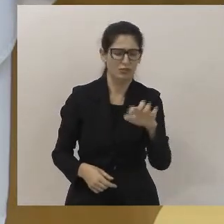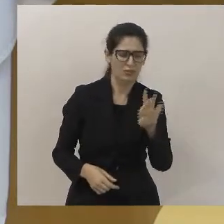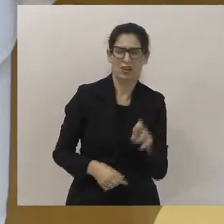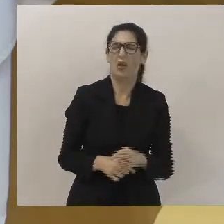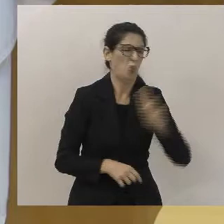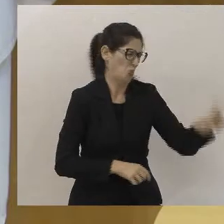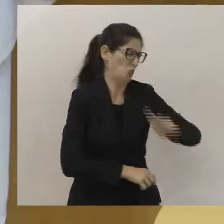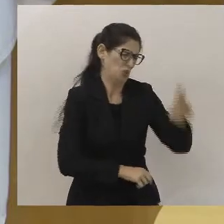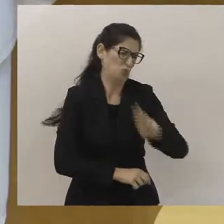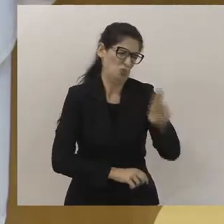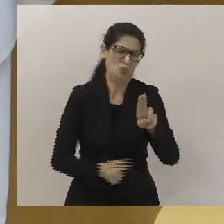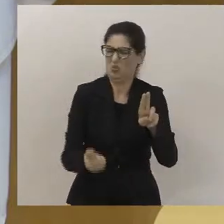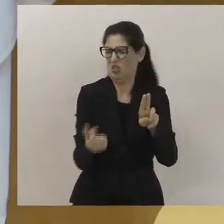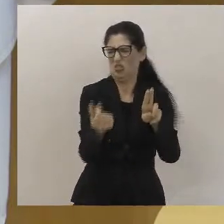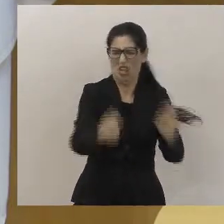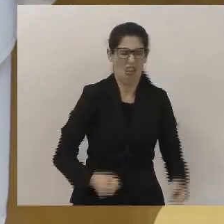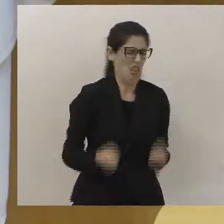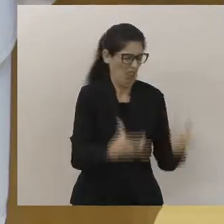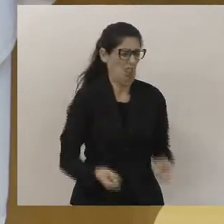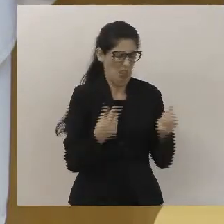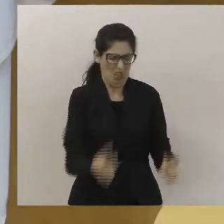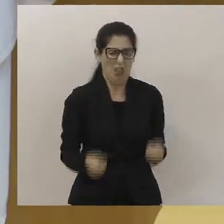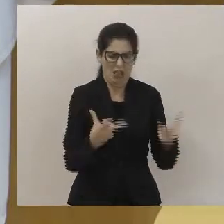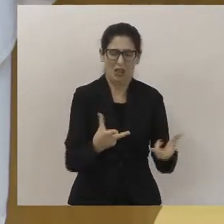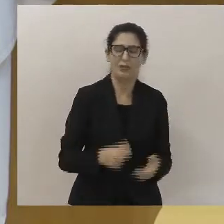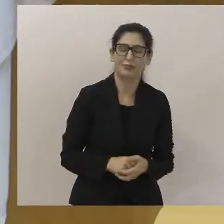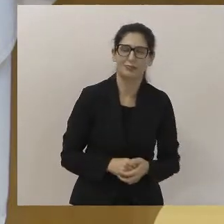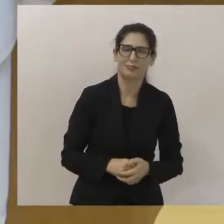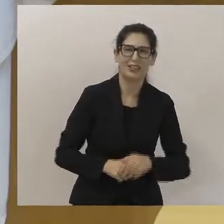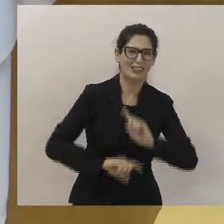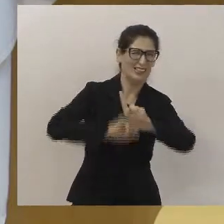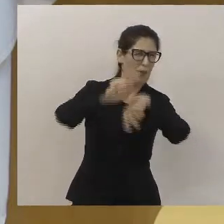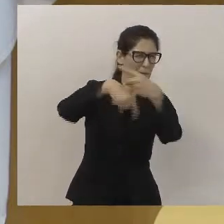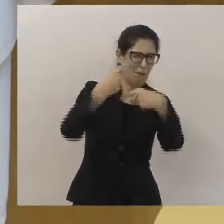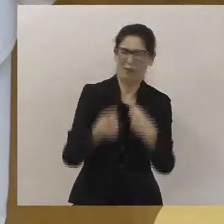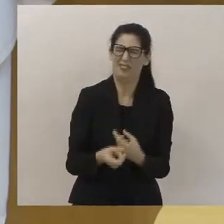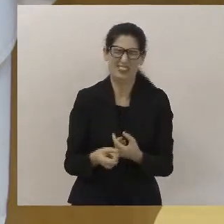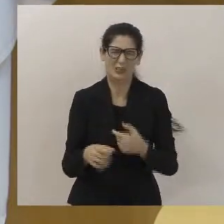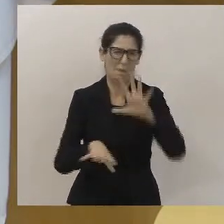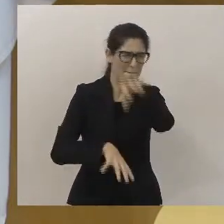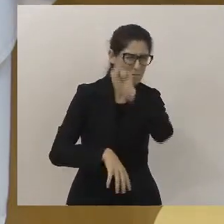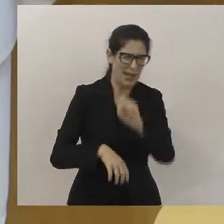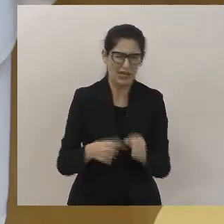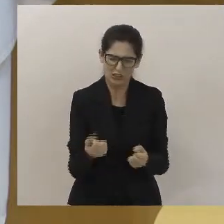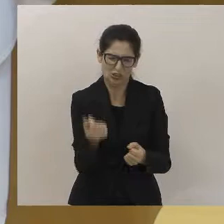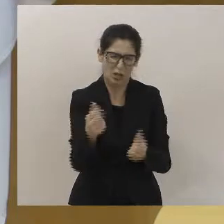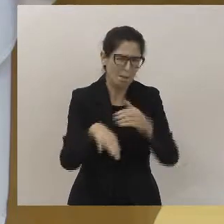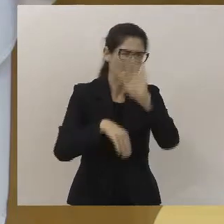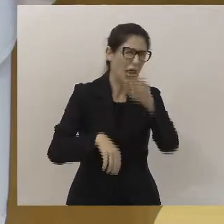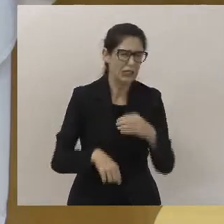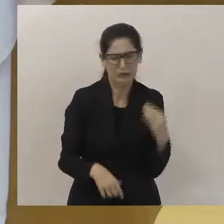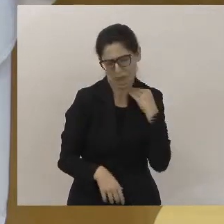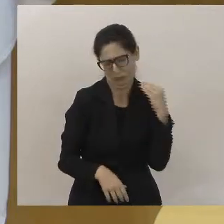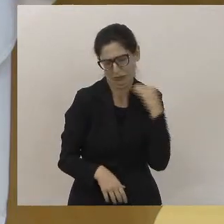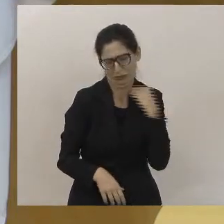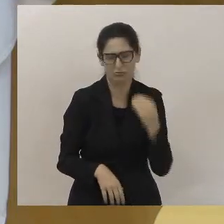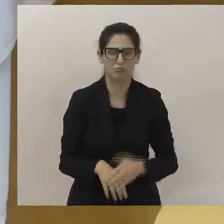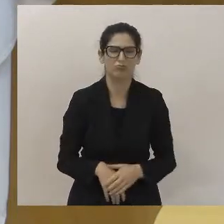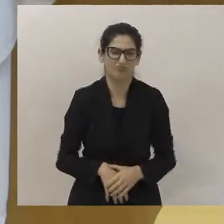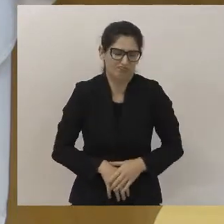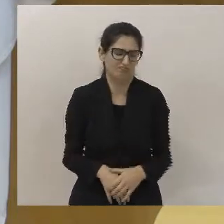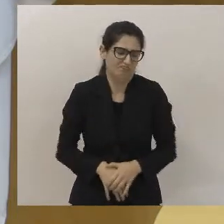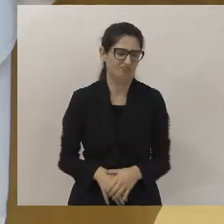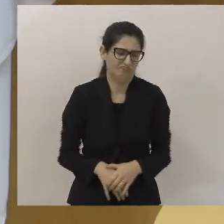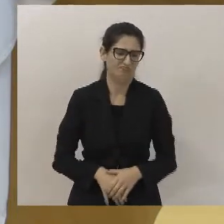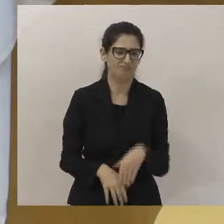100 funciona não tem que ter é muita coisa aí pra poder fazer médico é é